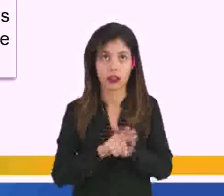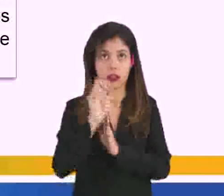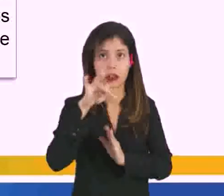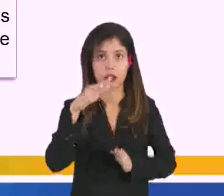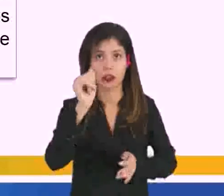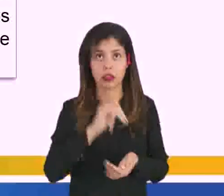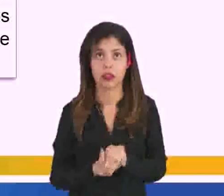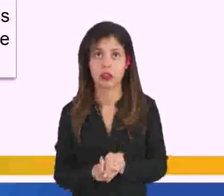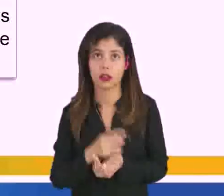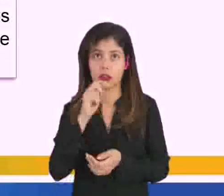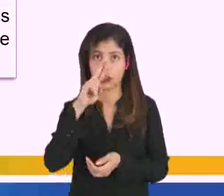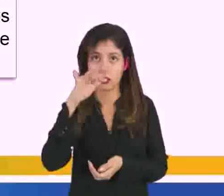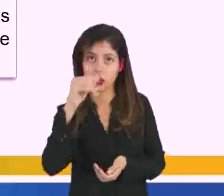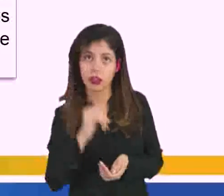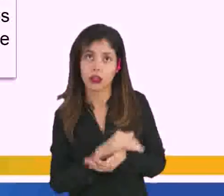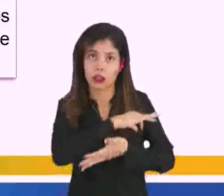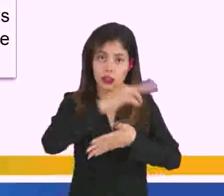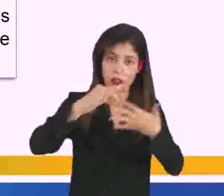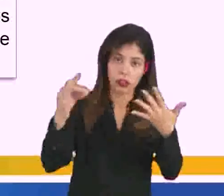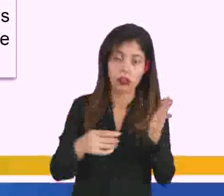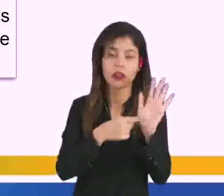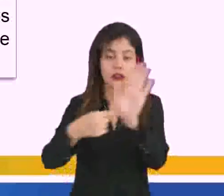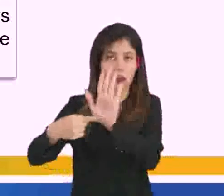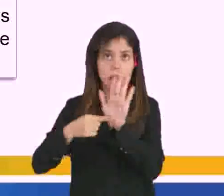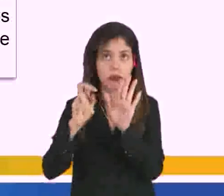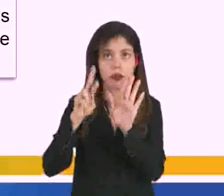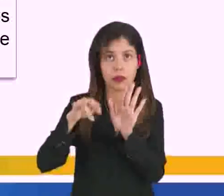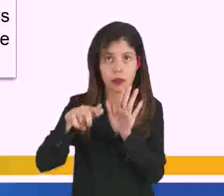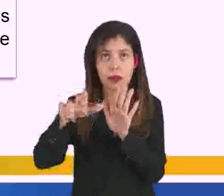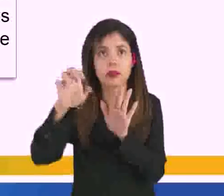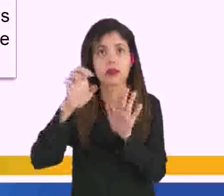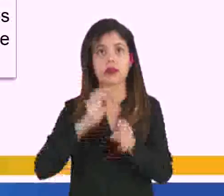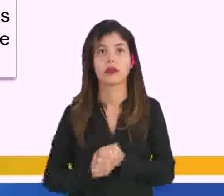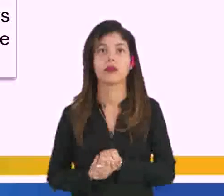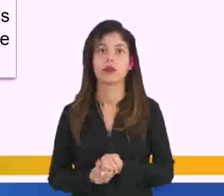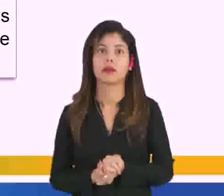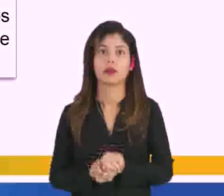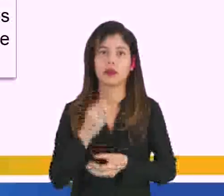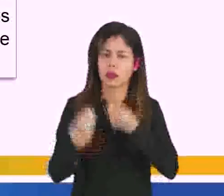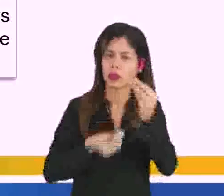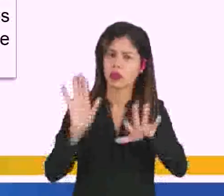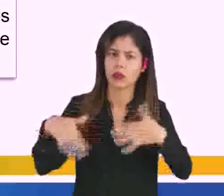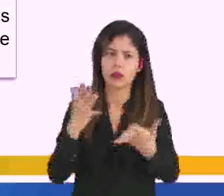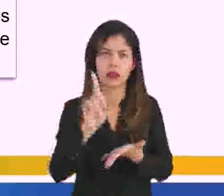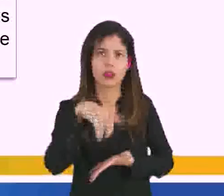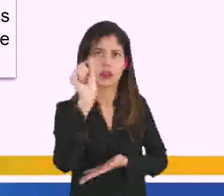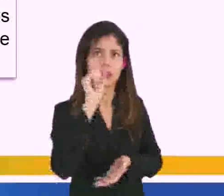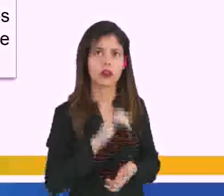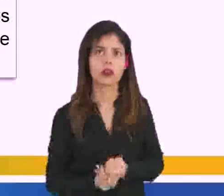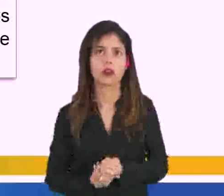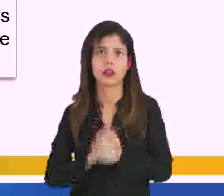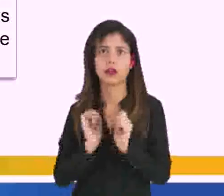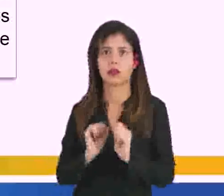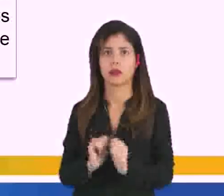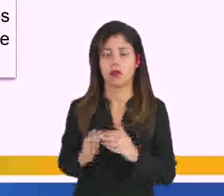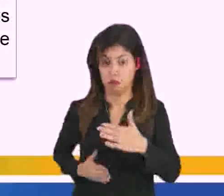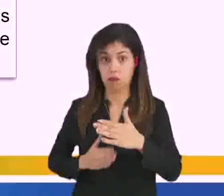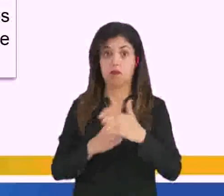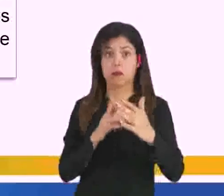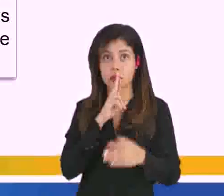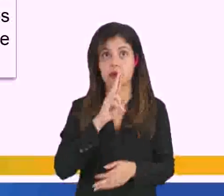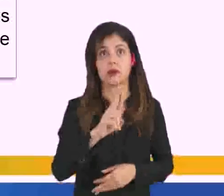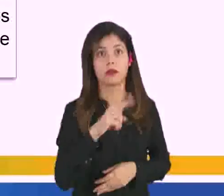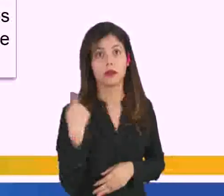a diferença de pesquisa amostral e censitária, vimos também os tipos de amostragem, né, e como a escolha de